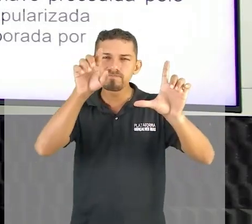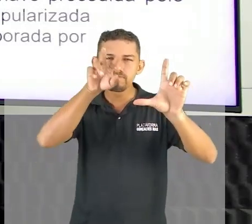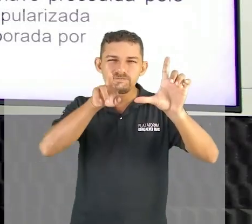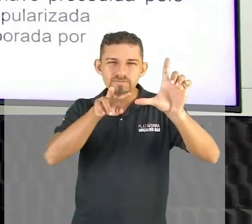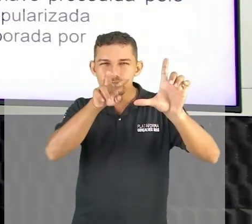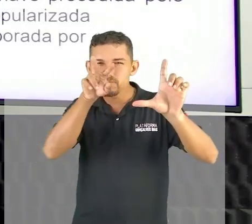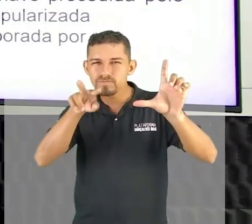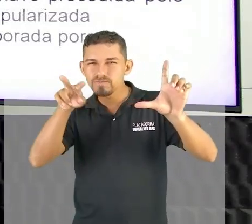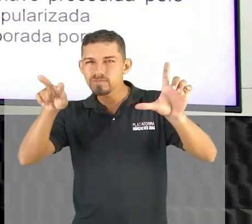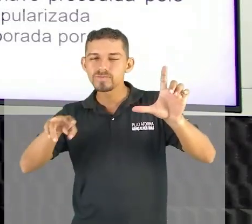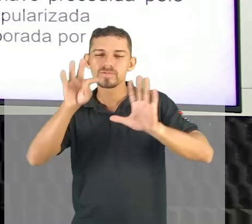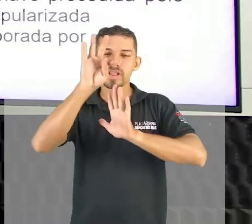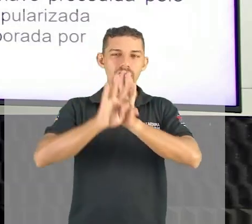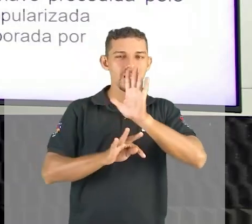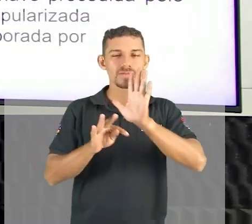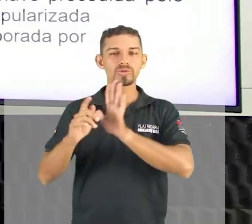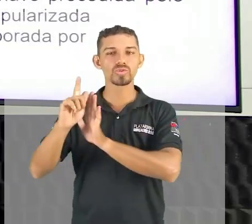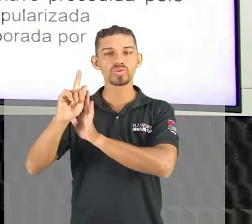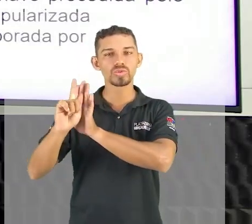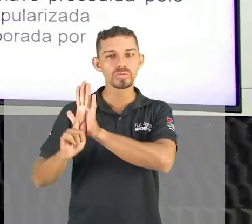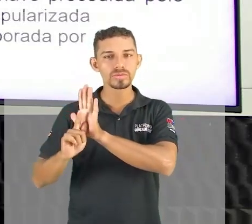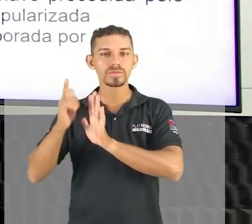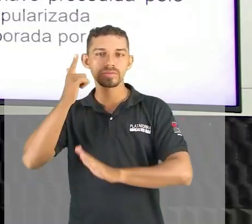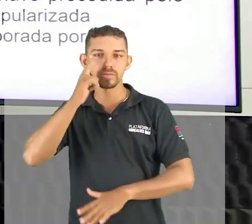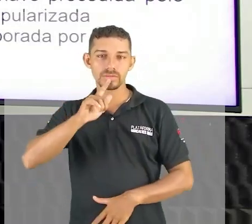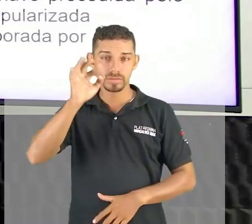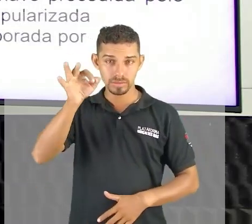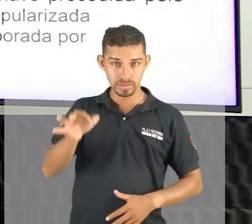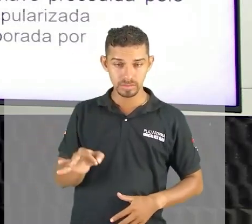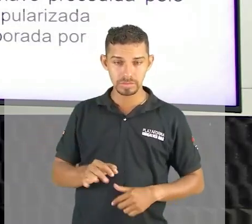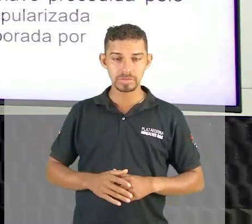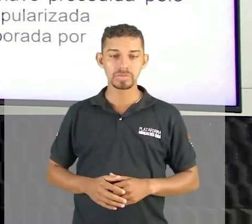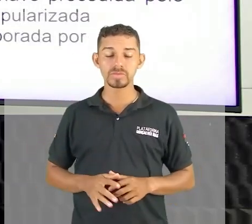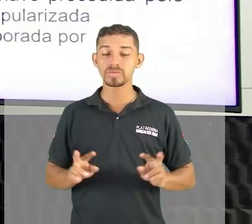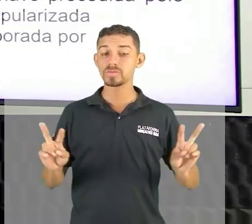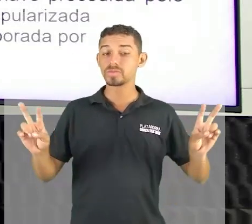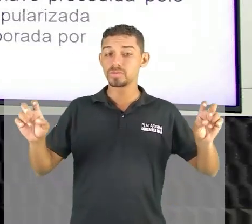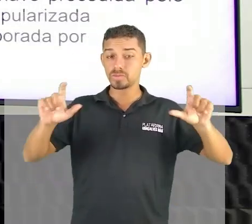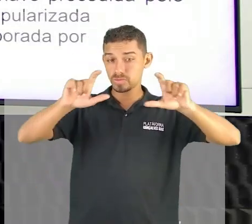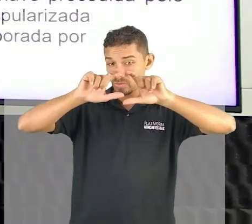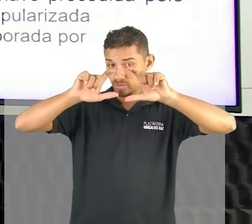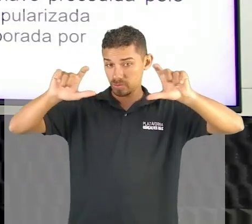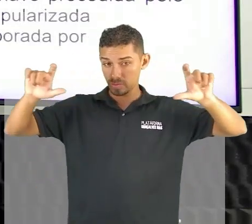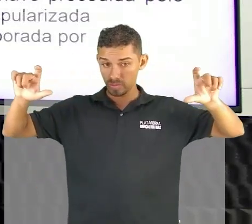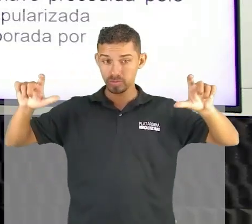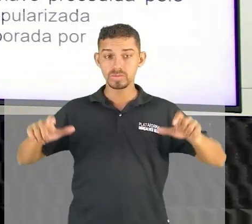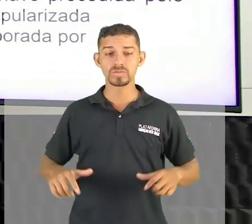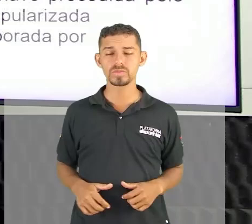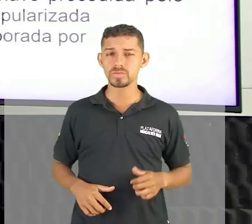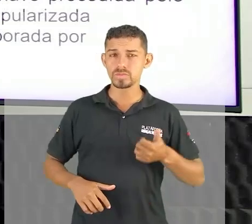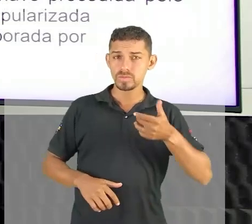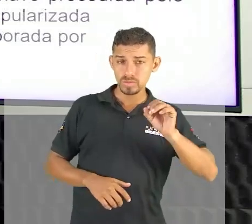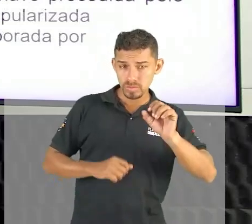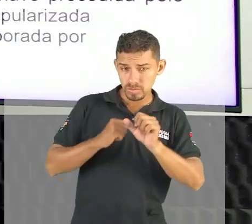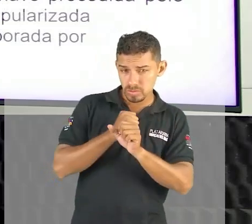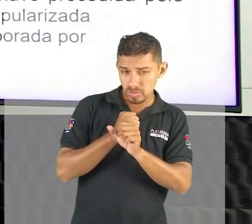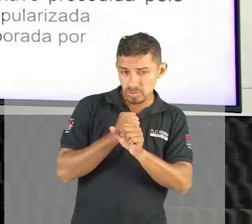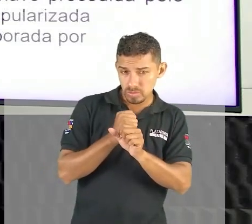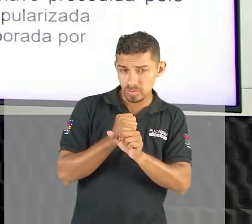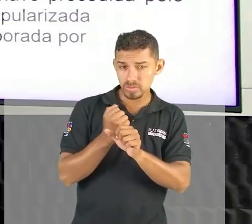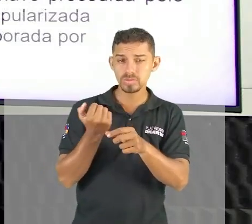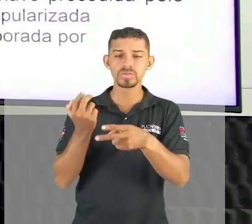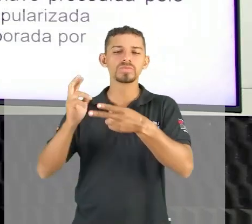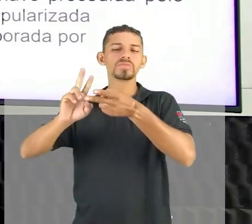correção para poder conferir o gabarito certinho título da questão do texto 10 anos de hash ferramenta que